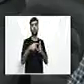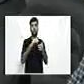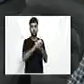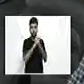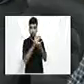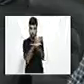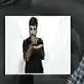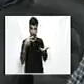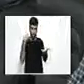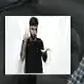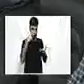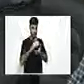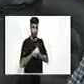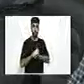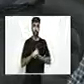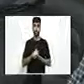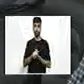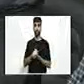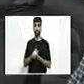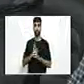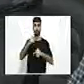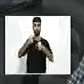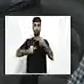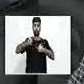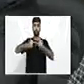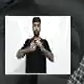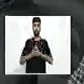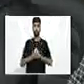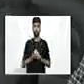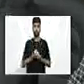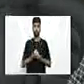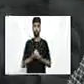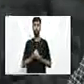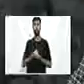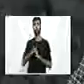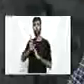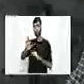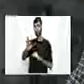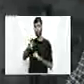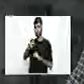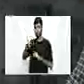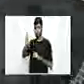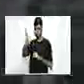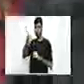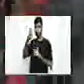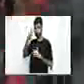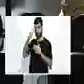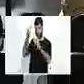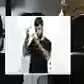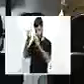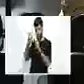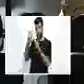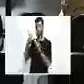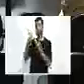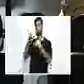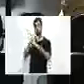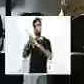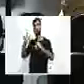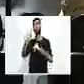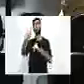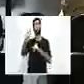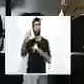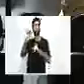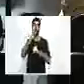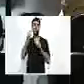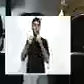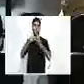vocês vereadores projeto em discussão bara senhor presidente Eu só gostaria a título de esclarecer as pessoas que estão em casa